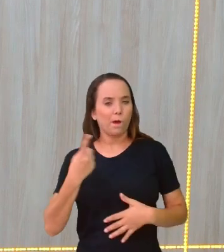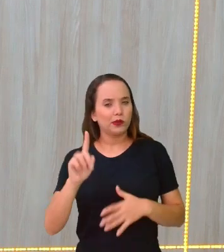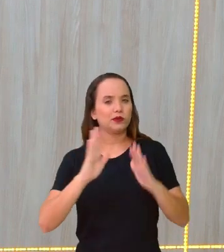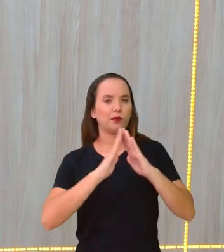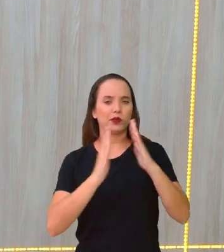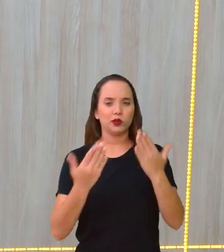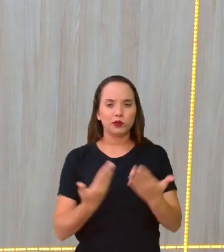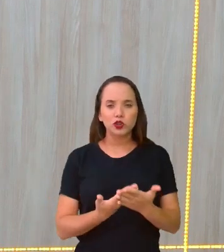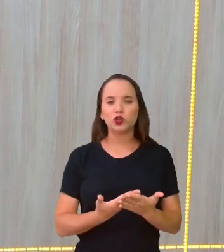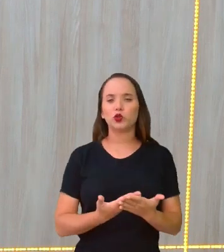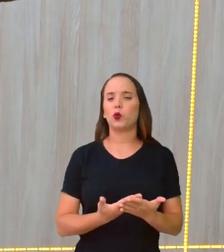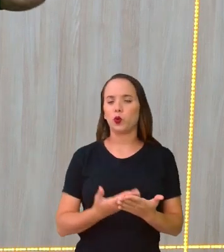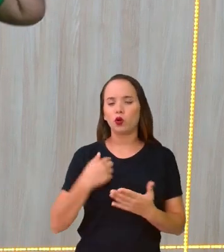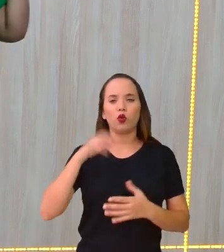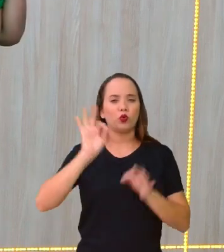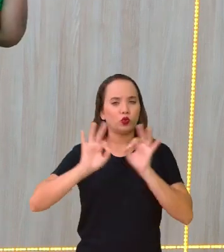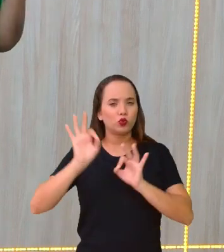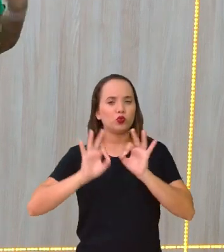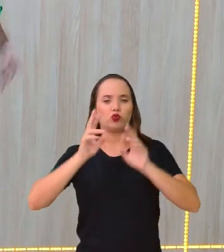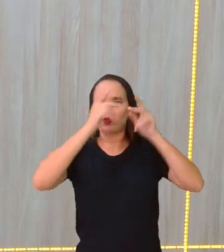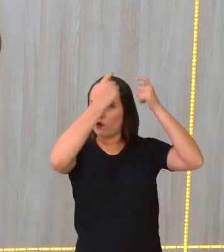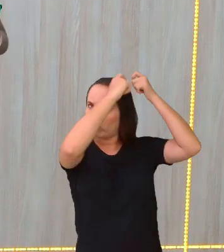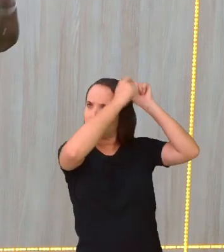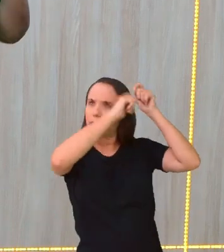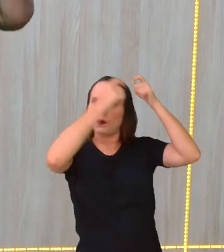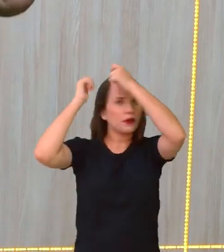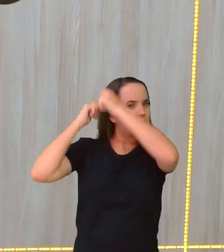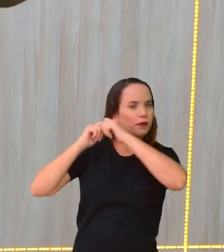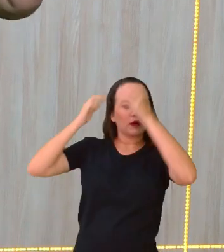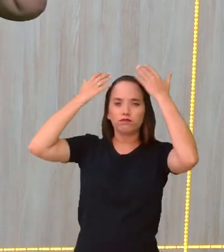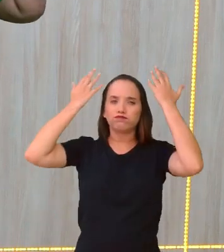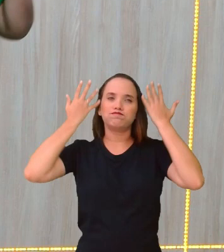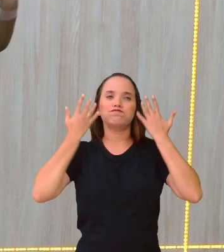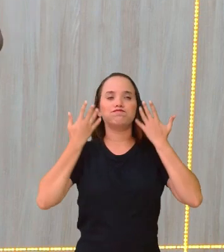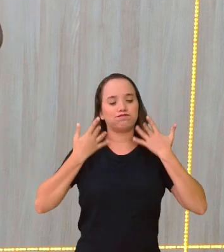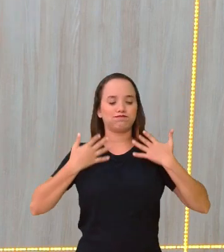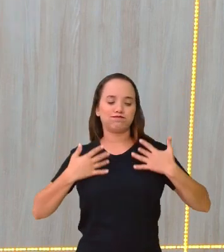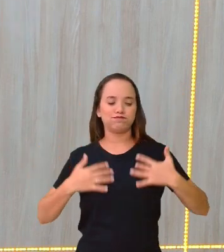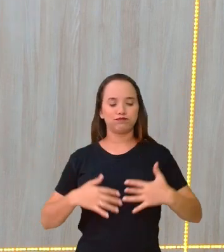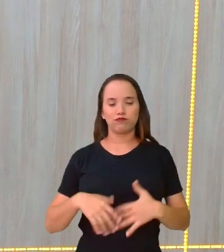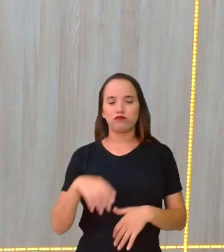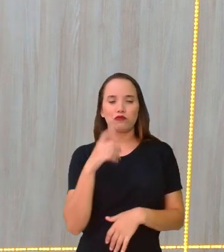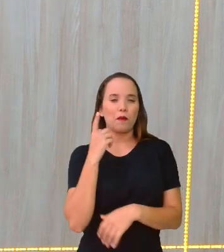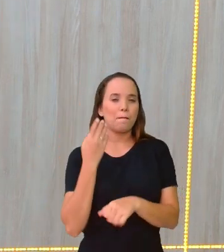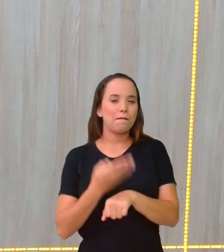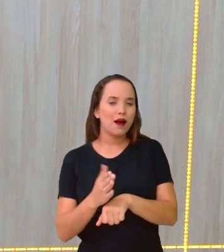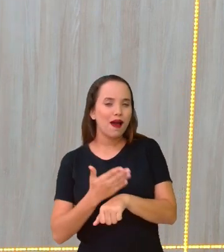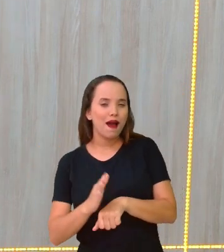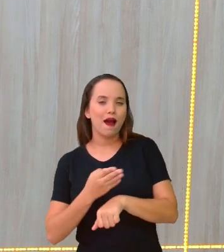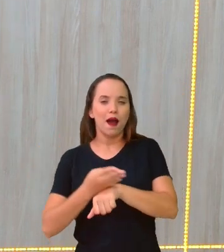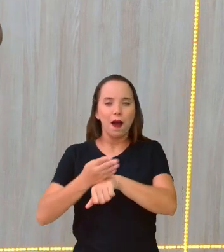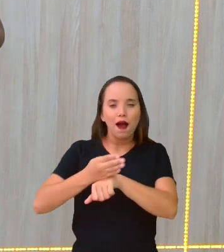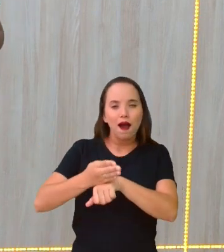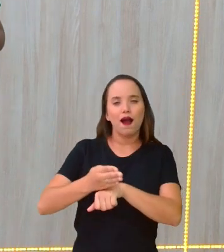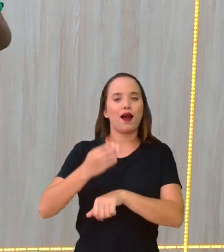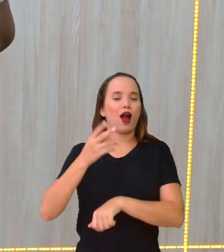os pitozinhos, e eu tinha fitas que caíam, as brancas, as vermelhas, as azuis. Tinha